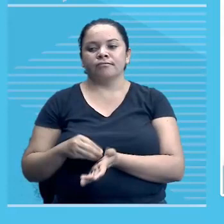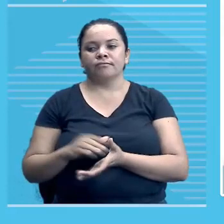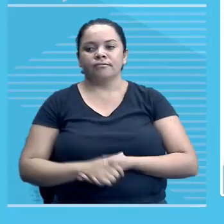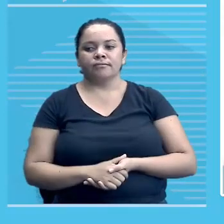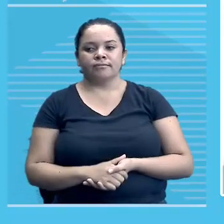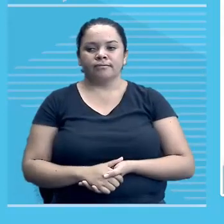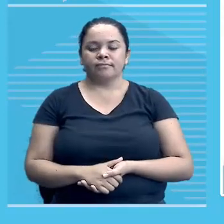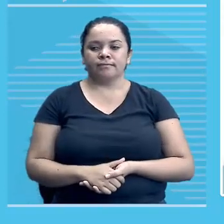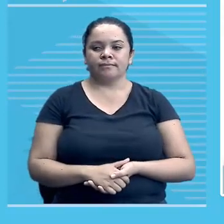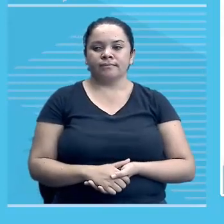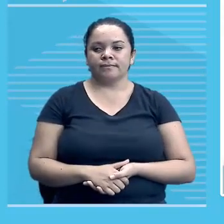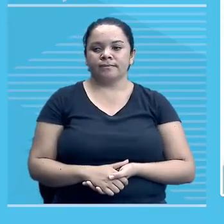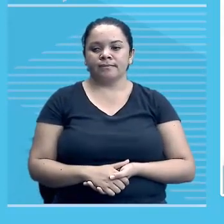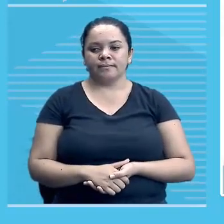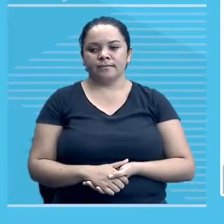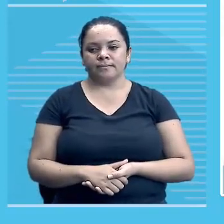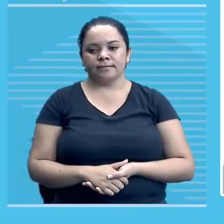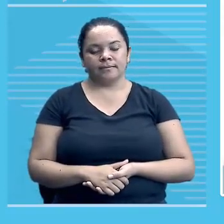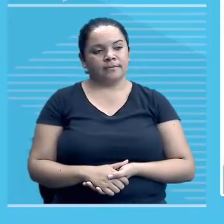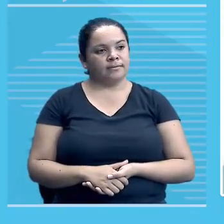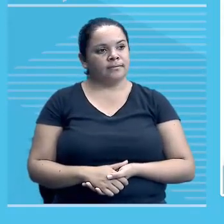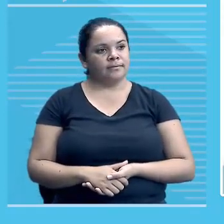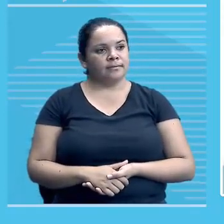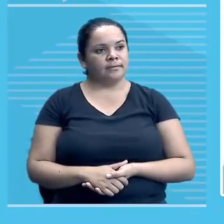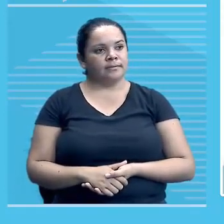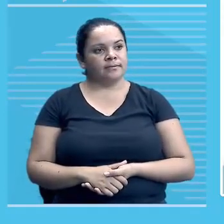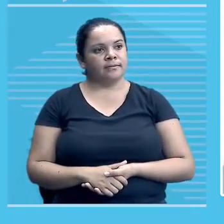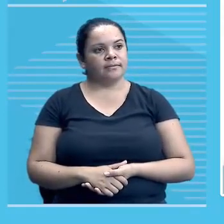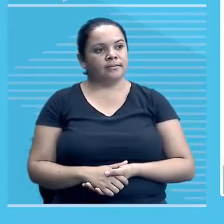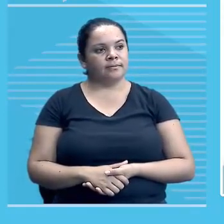incompleta. E a letra D,